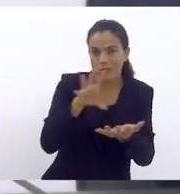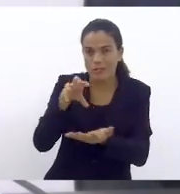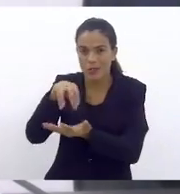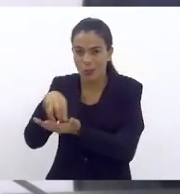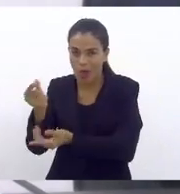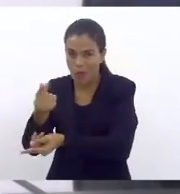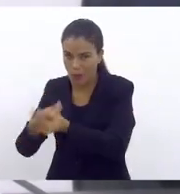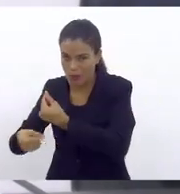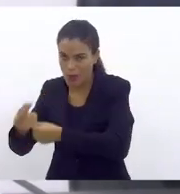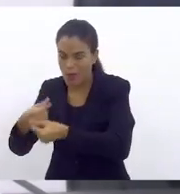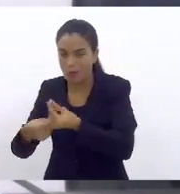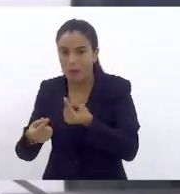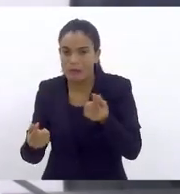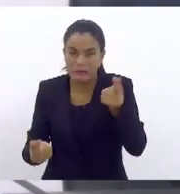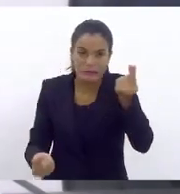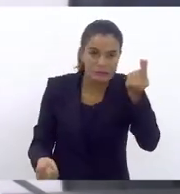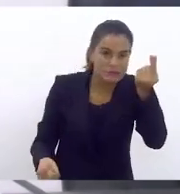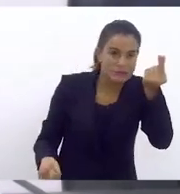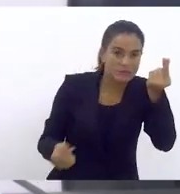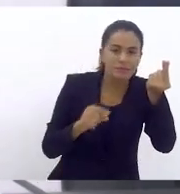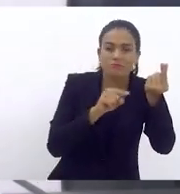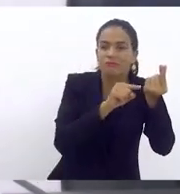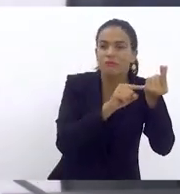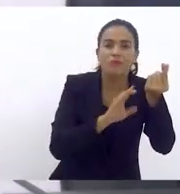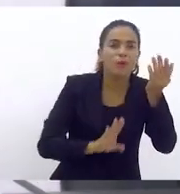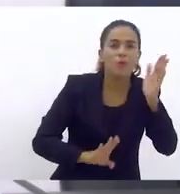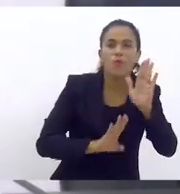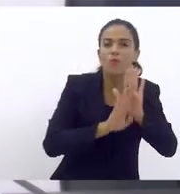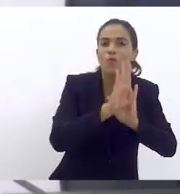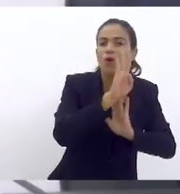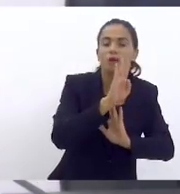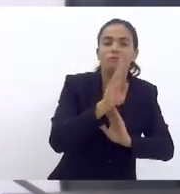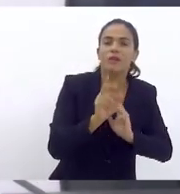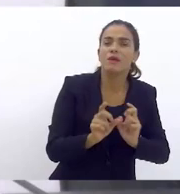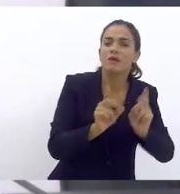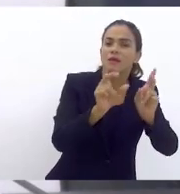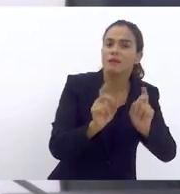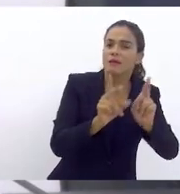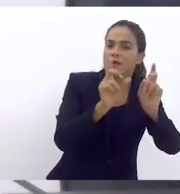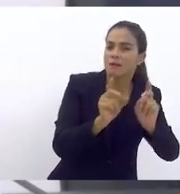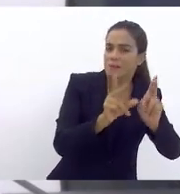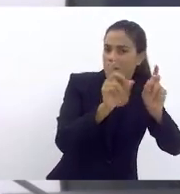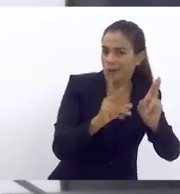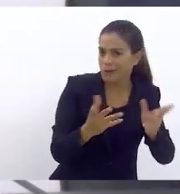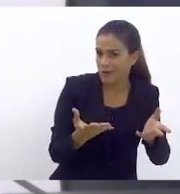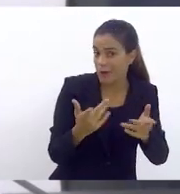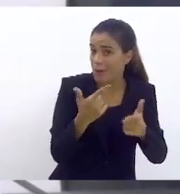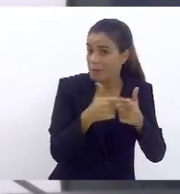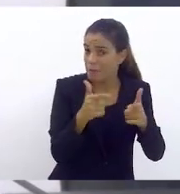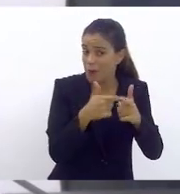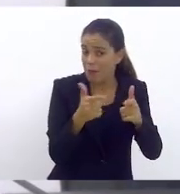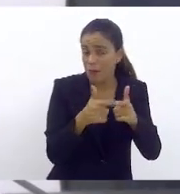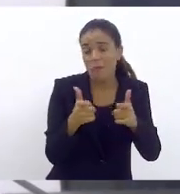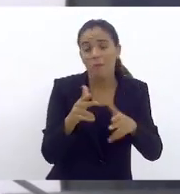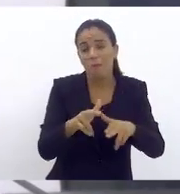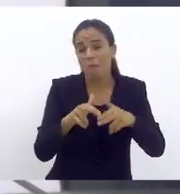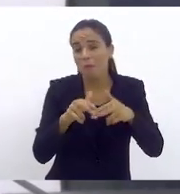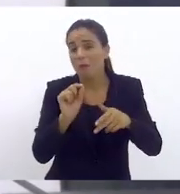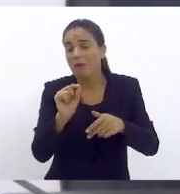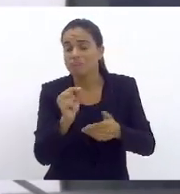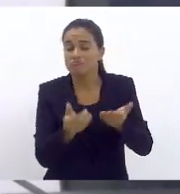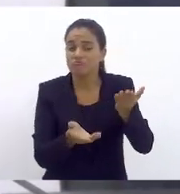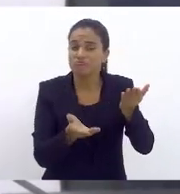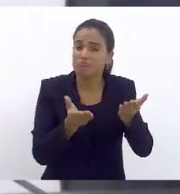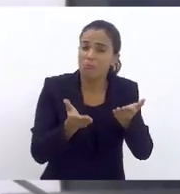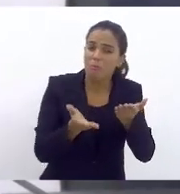também ou seja um crescimento brutal do conjunto de importações O que traz problemas balanço de pagamento